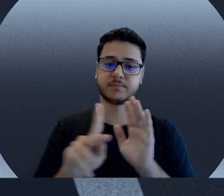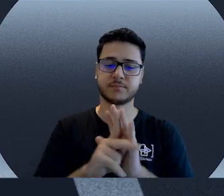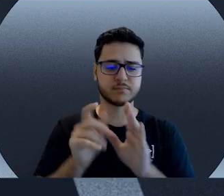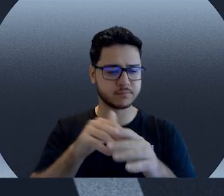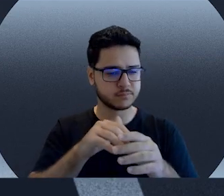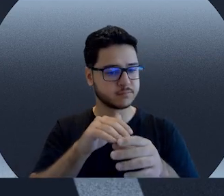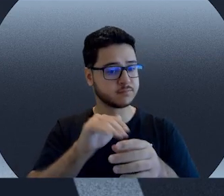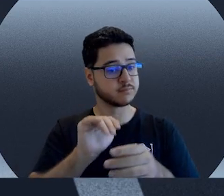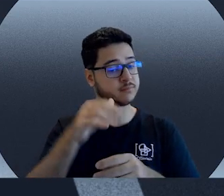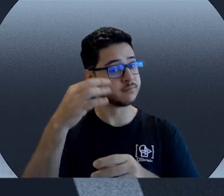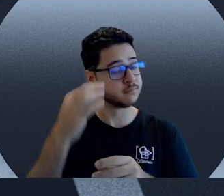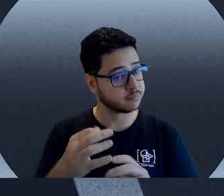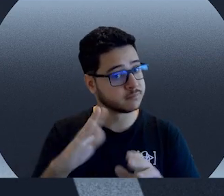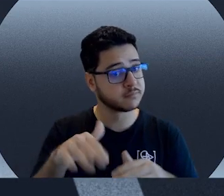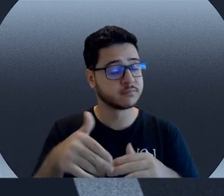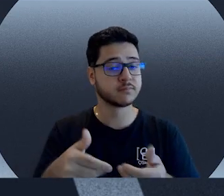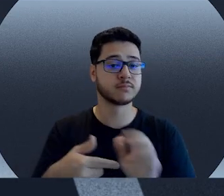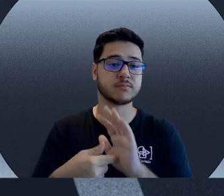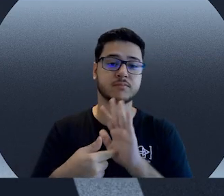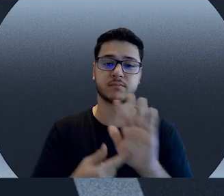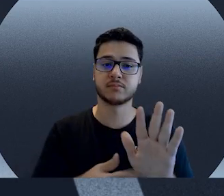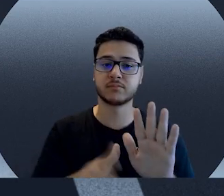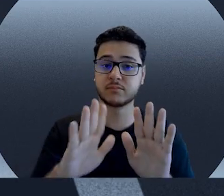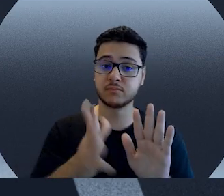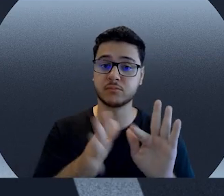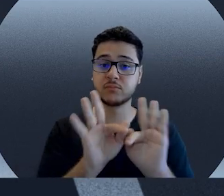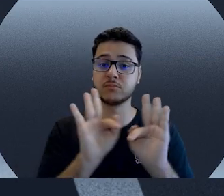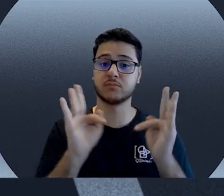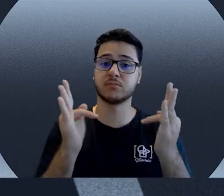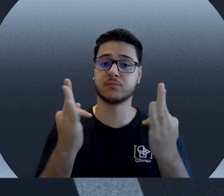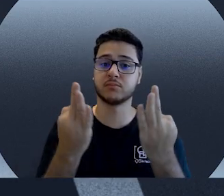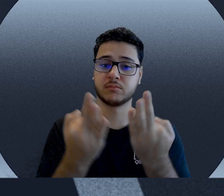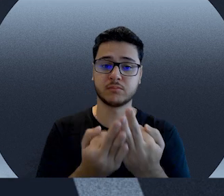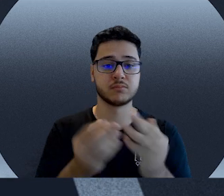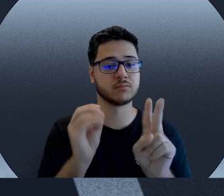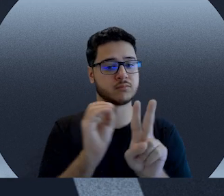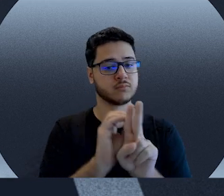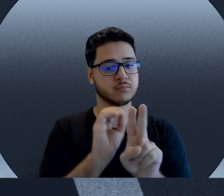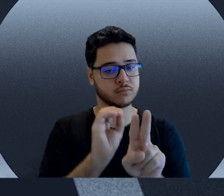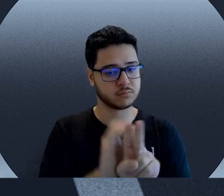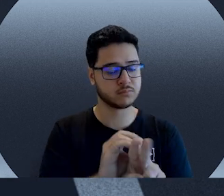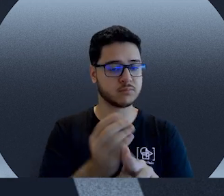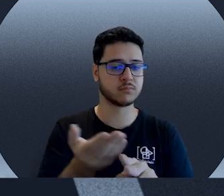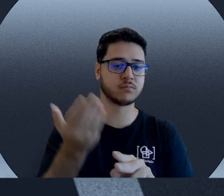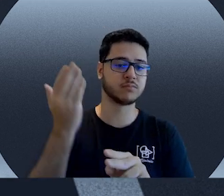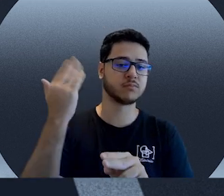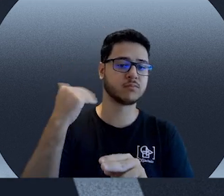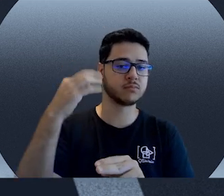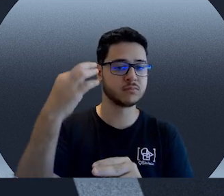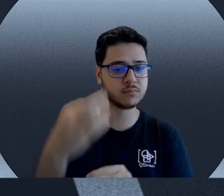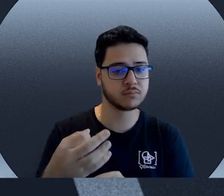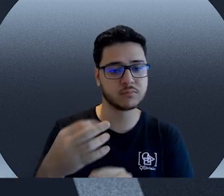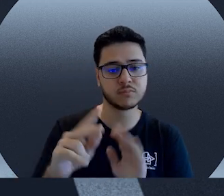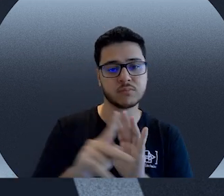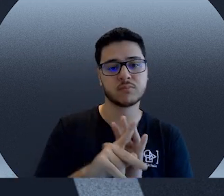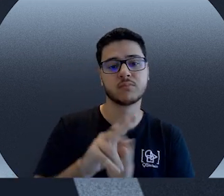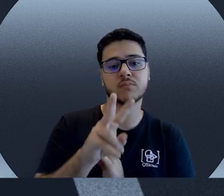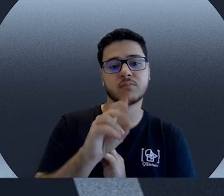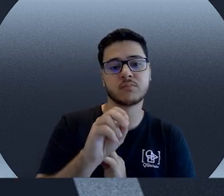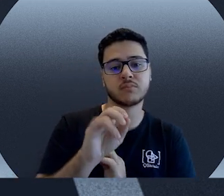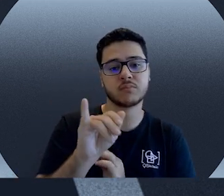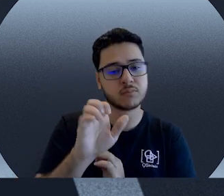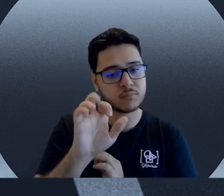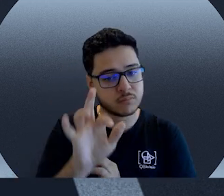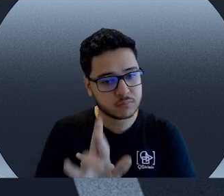por fora. Então, ele traz, né, uma cena, uma família indígena ali atrás, e os voyeur estão com